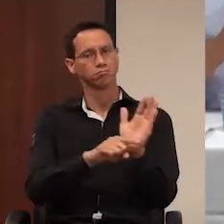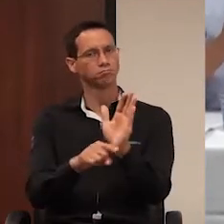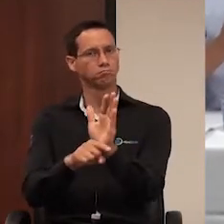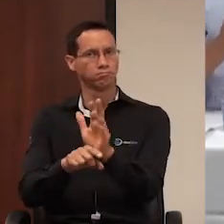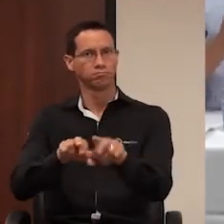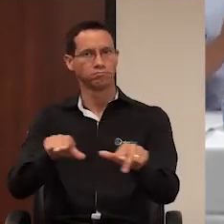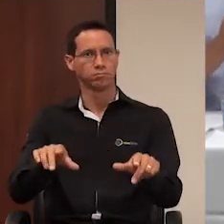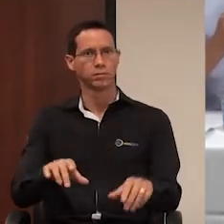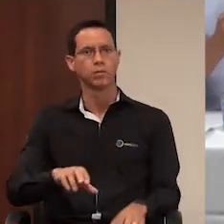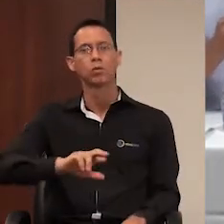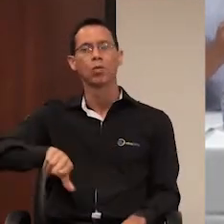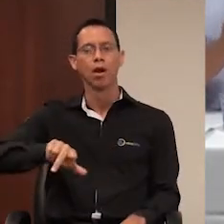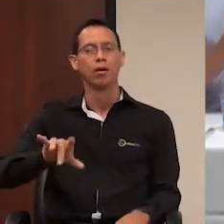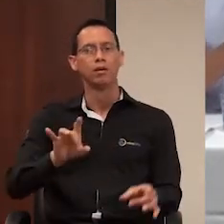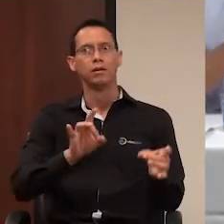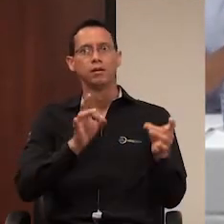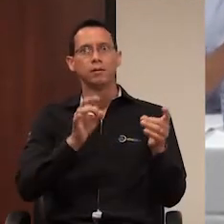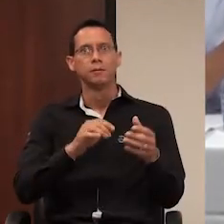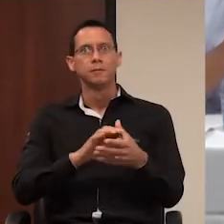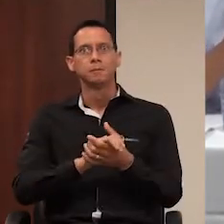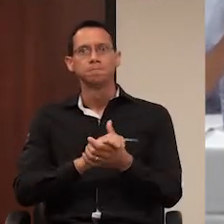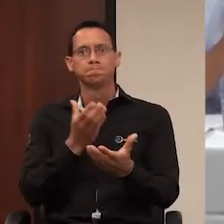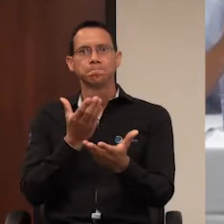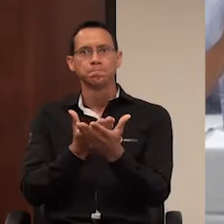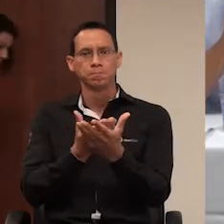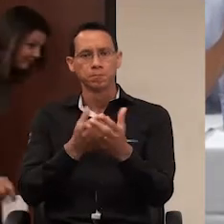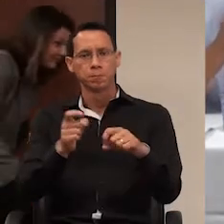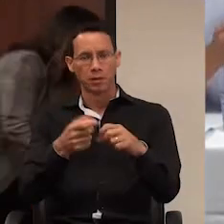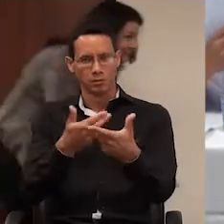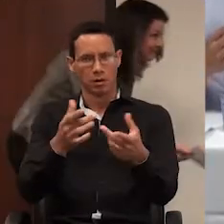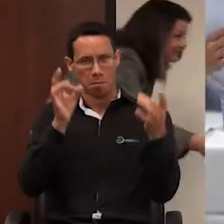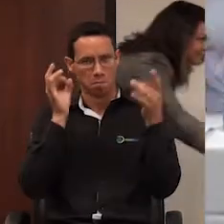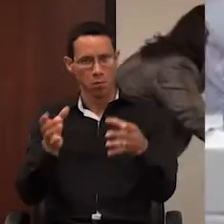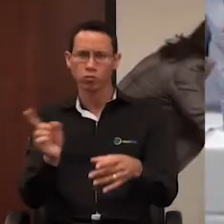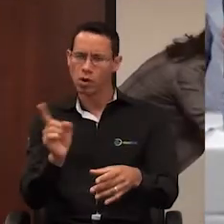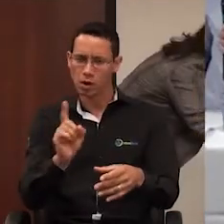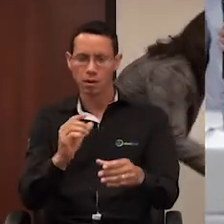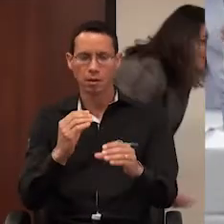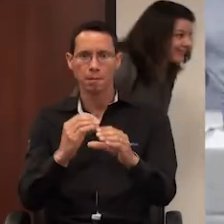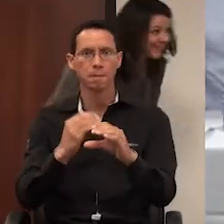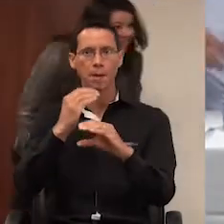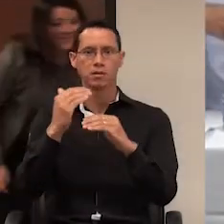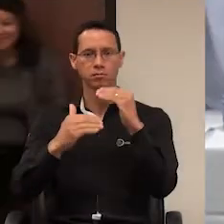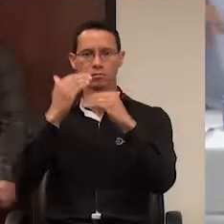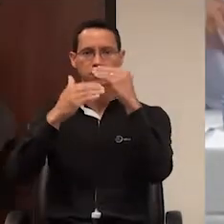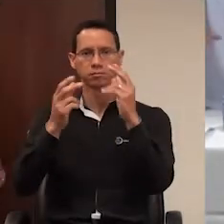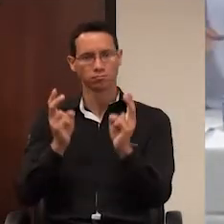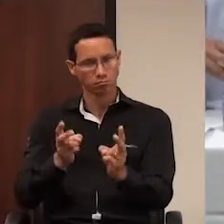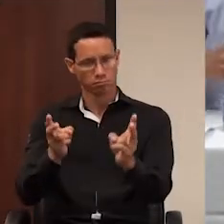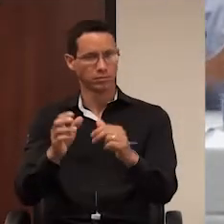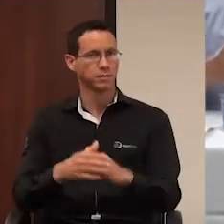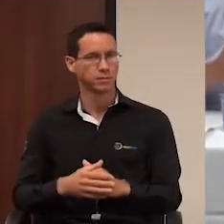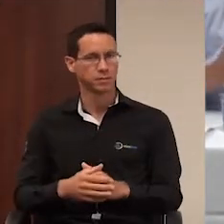Não o abandono, mas a complementação desse estudo médico que é feito. Né? Uma investigação melhor da